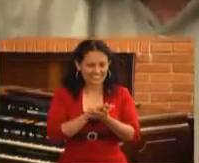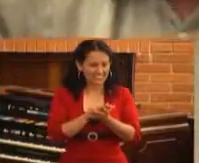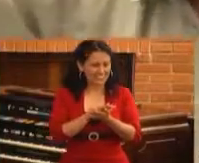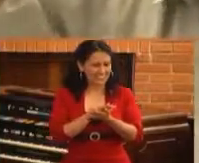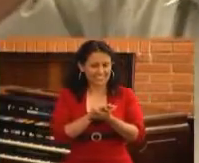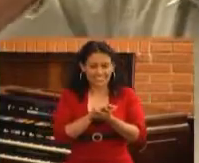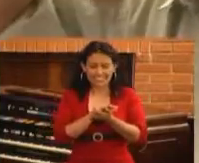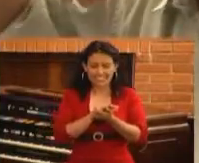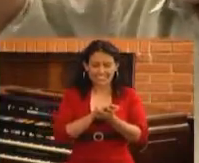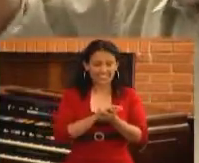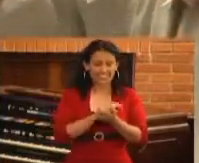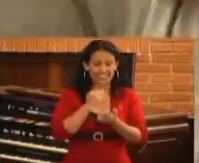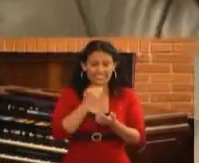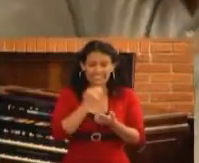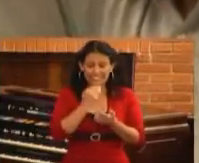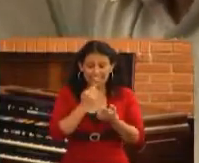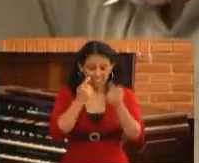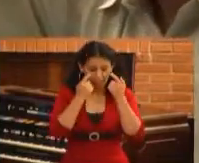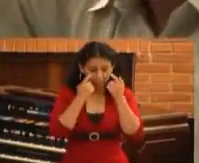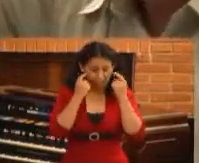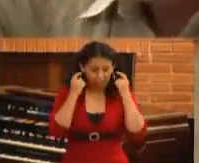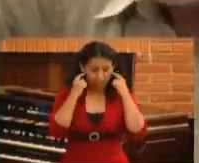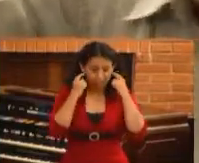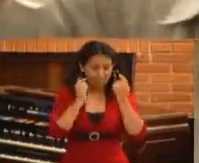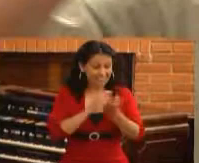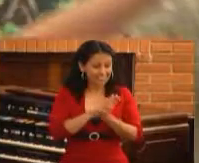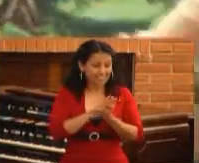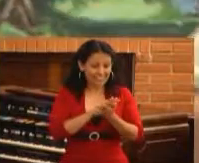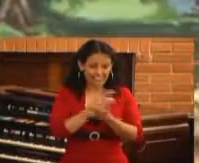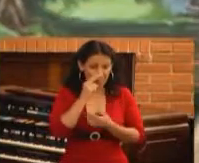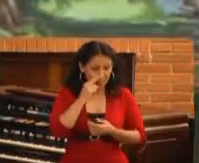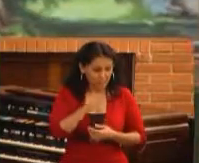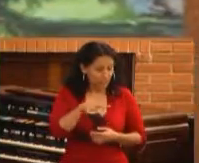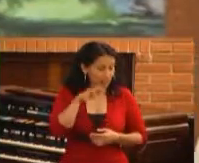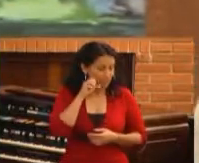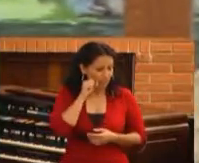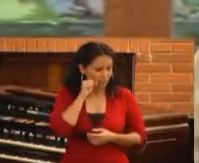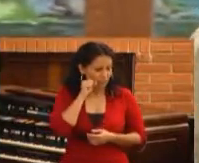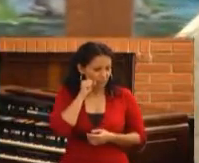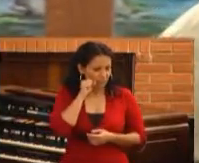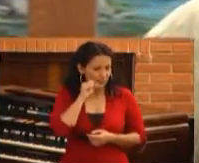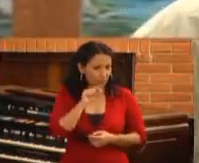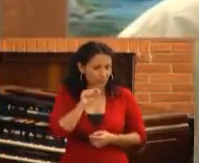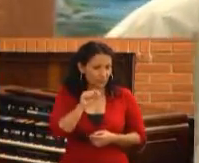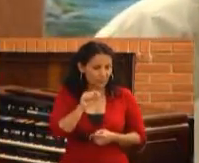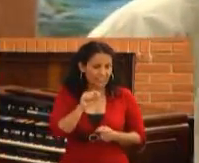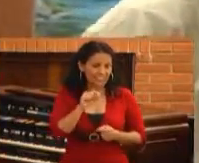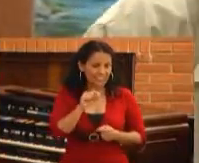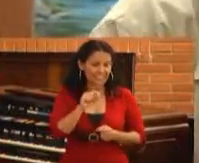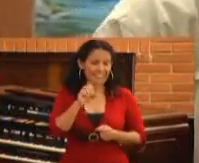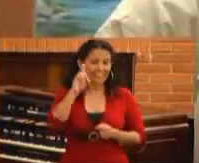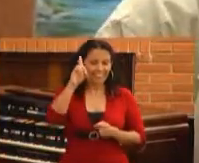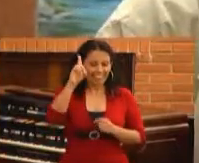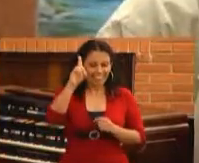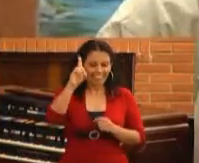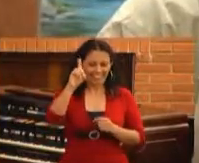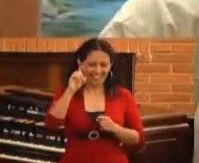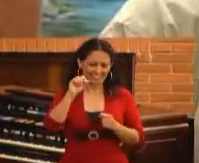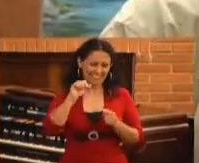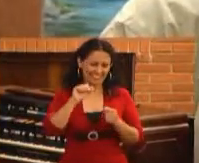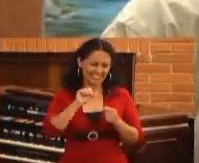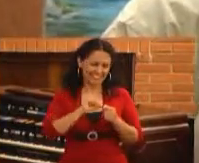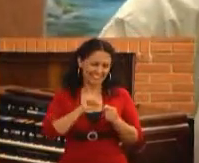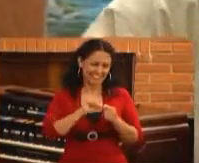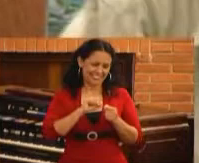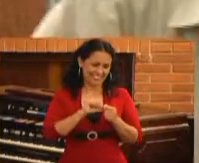nem o auditivo da fé, não há condições de perceber aquilo que jamais entrou no